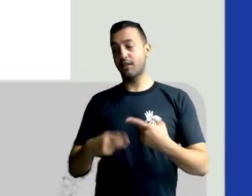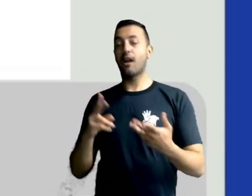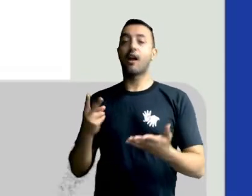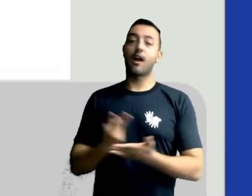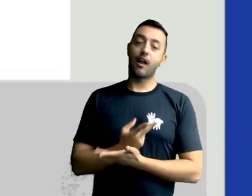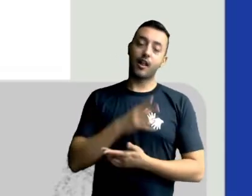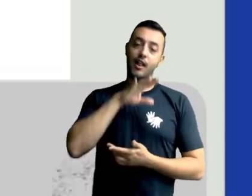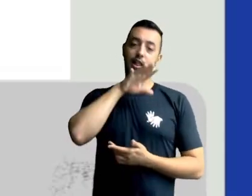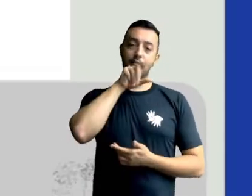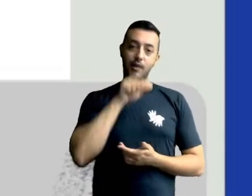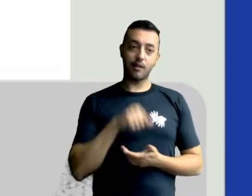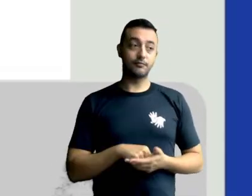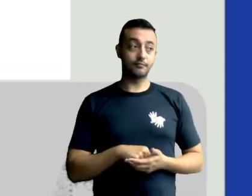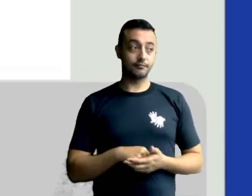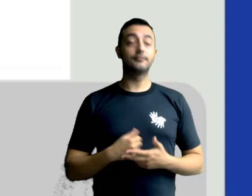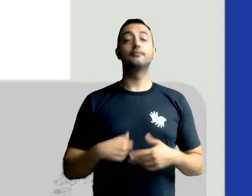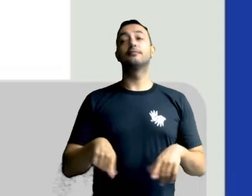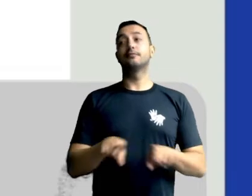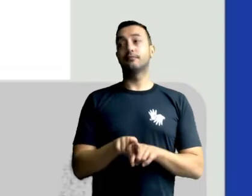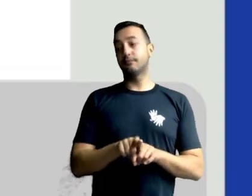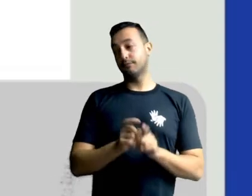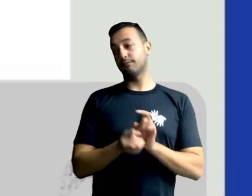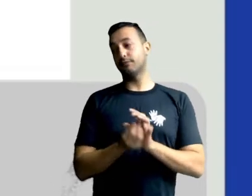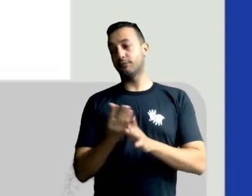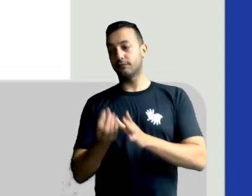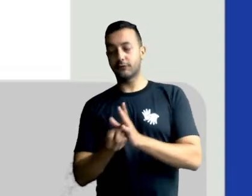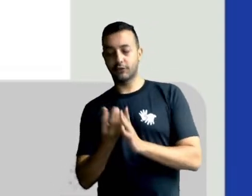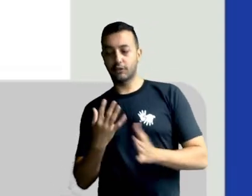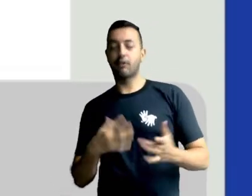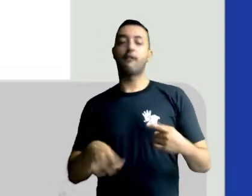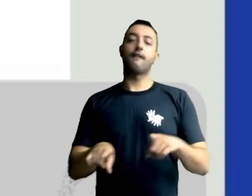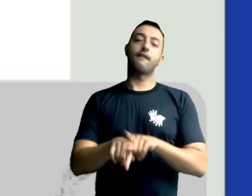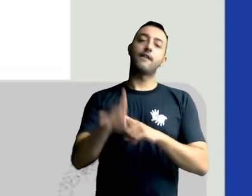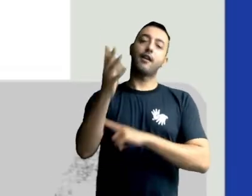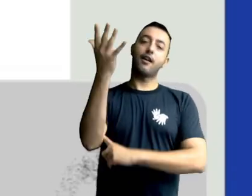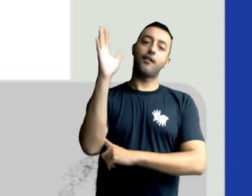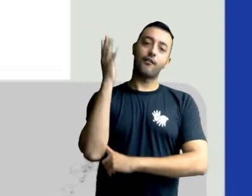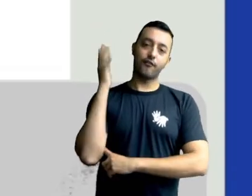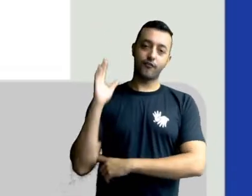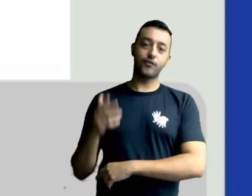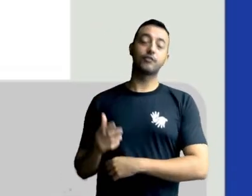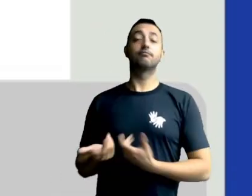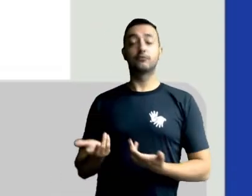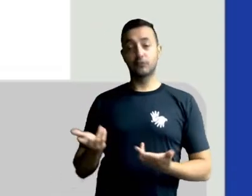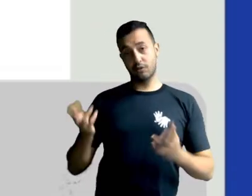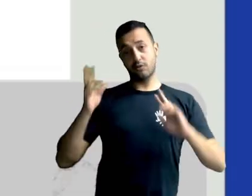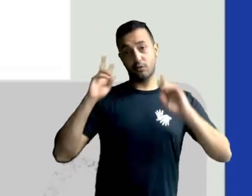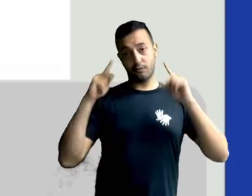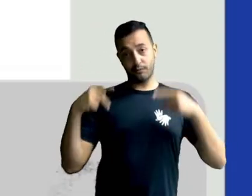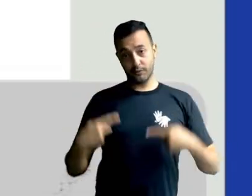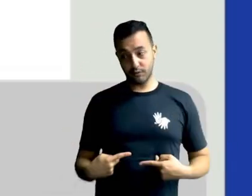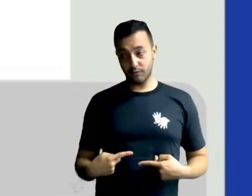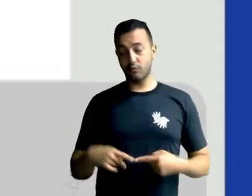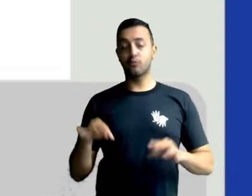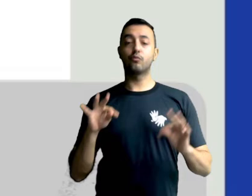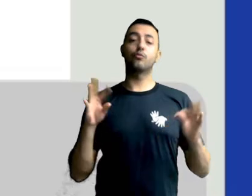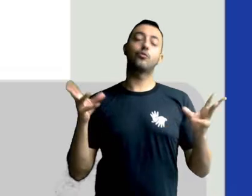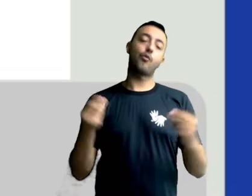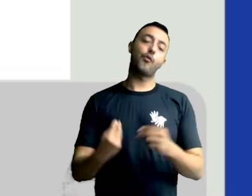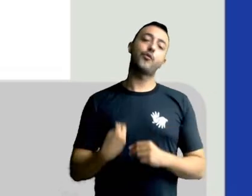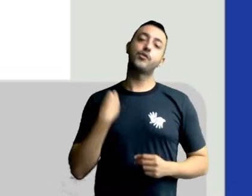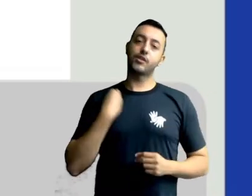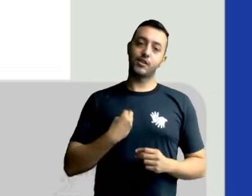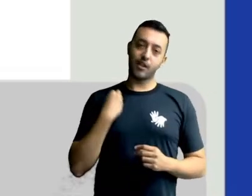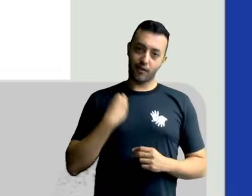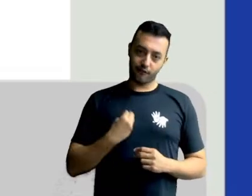Isso acontece tanto com animais, como com plantas, com árvores, com seres humanos.